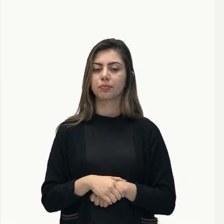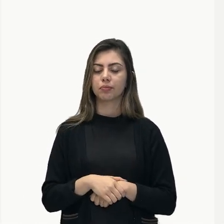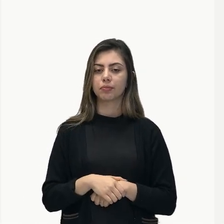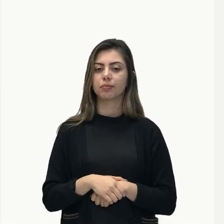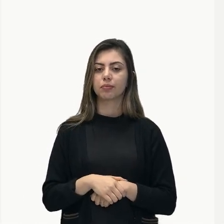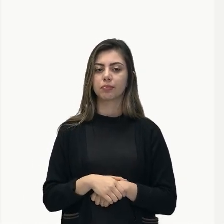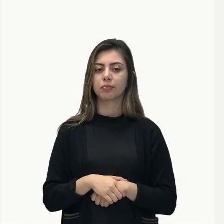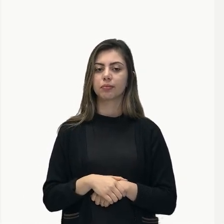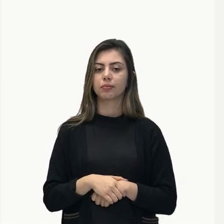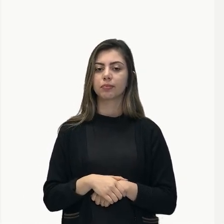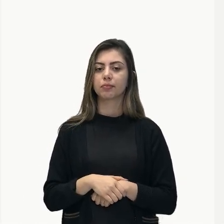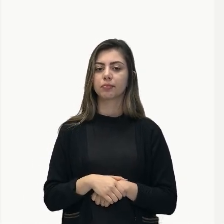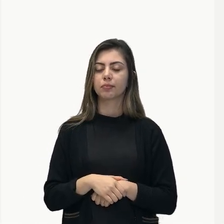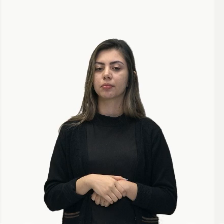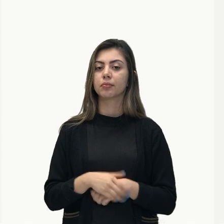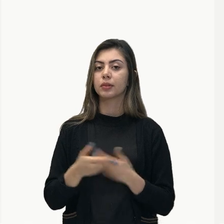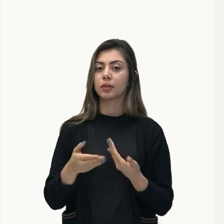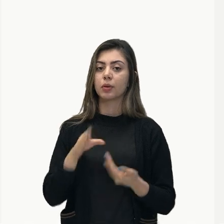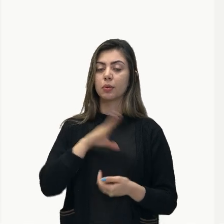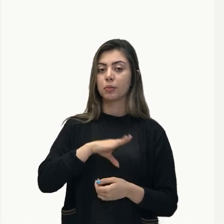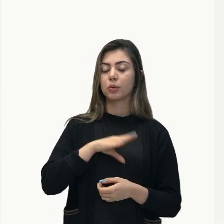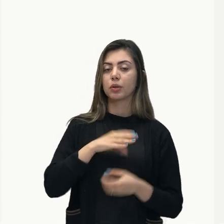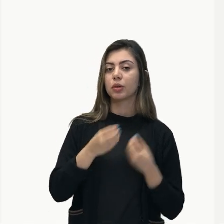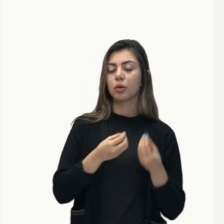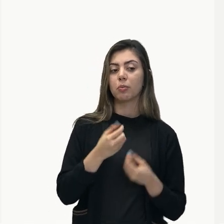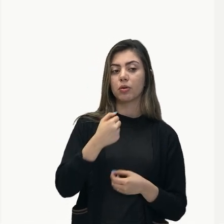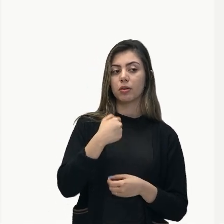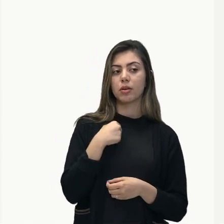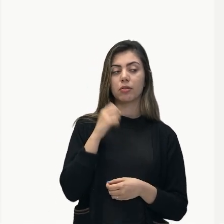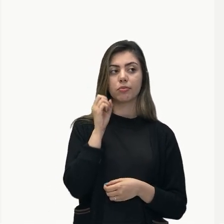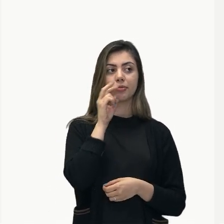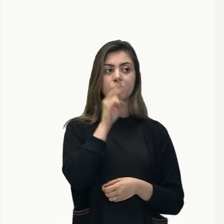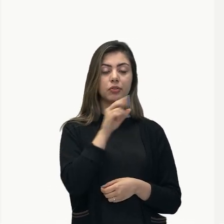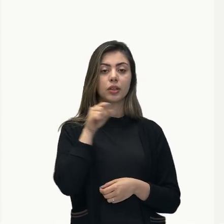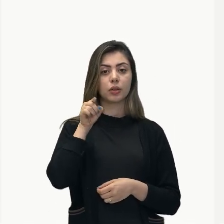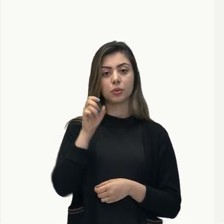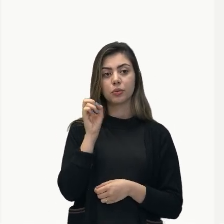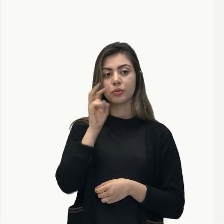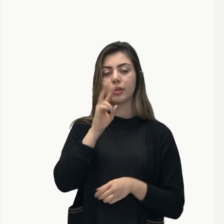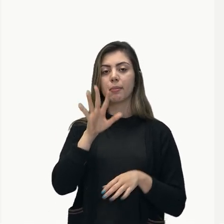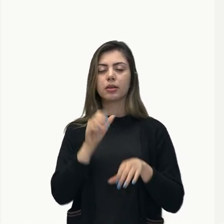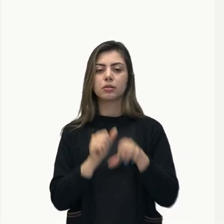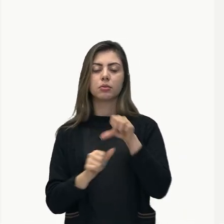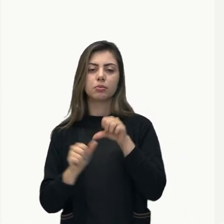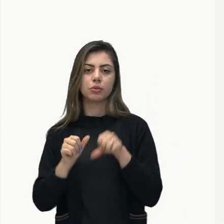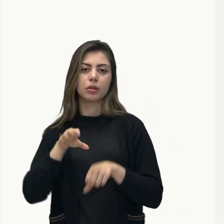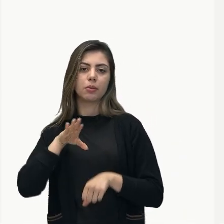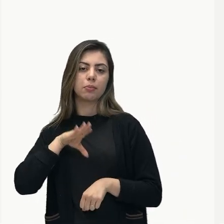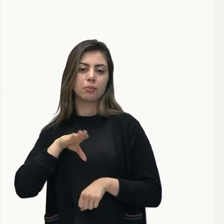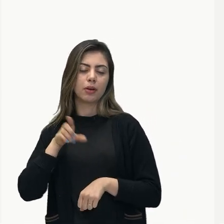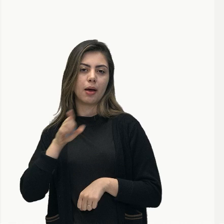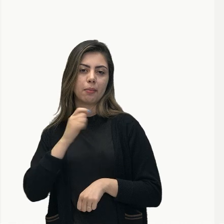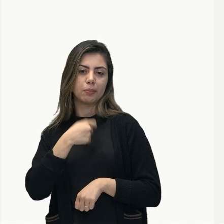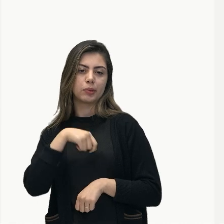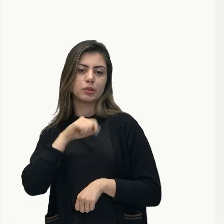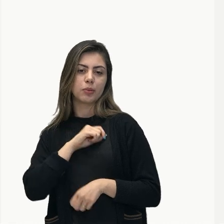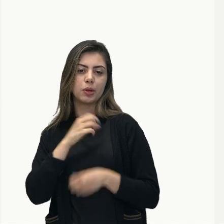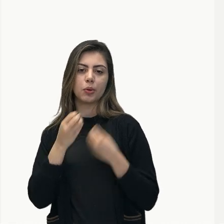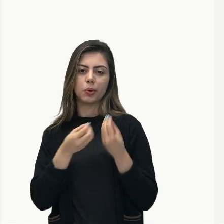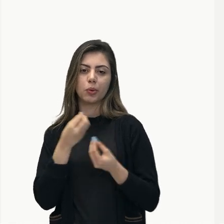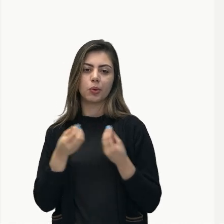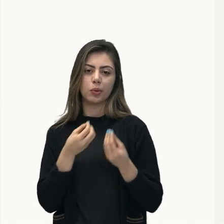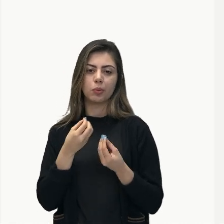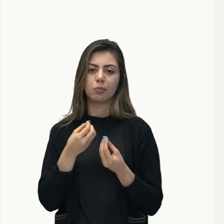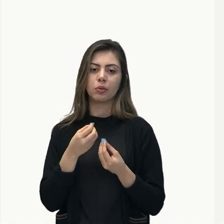Olha aí, em português seria eu via, tu vias. No espanhol, não, tem o E. Esse E, que ele nunca